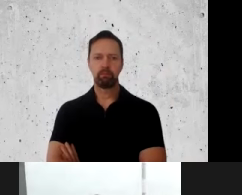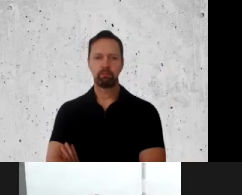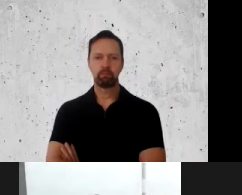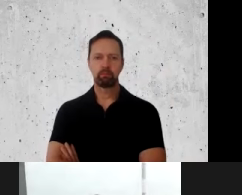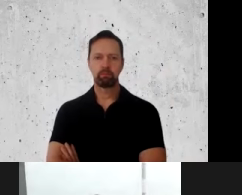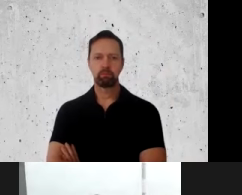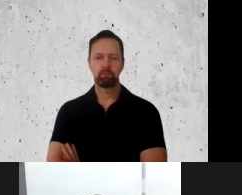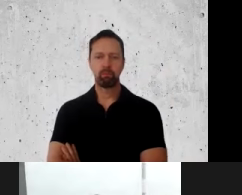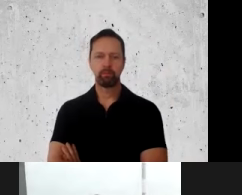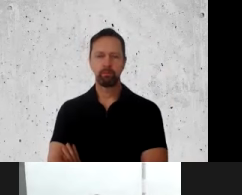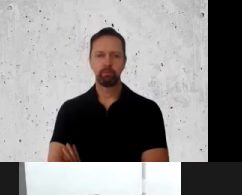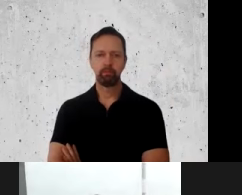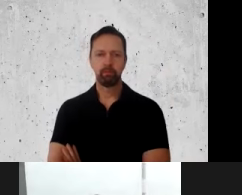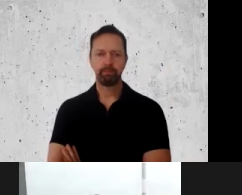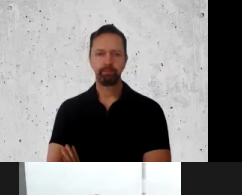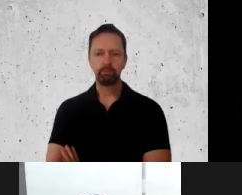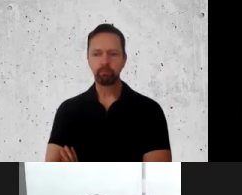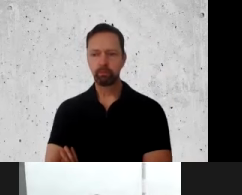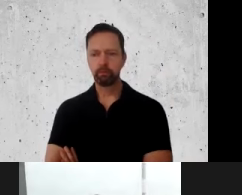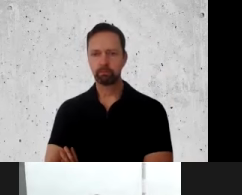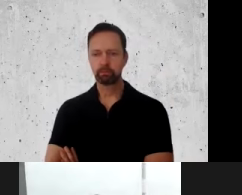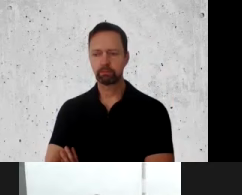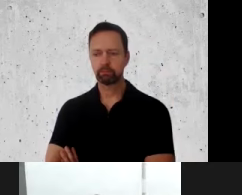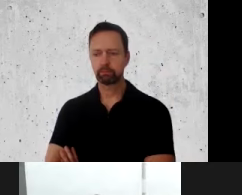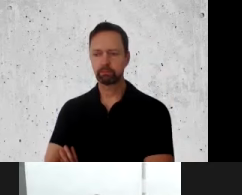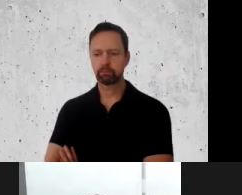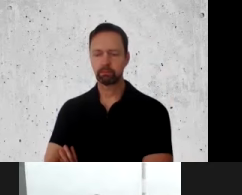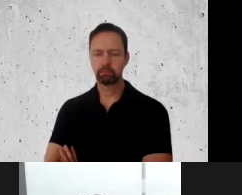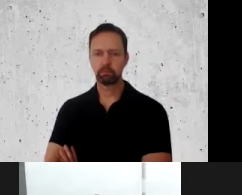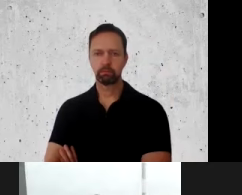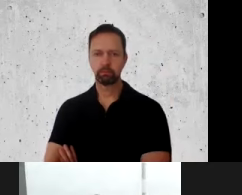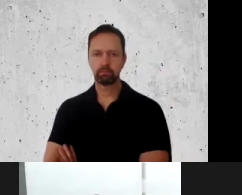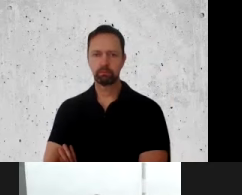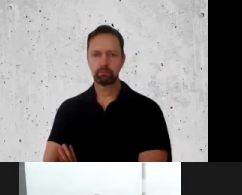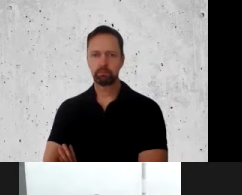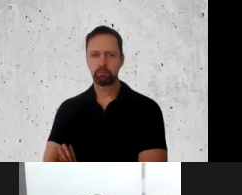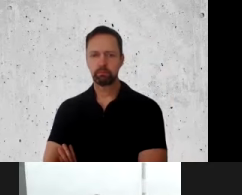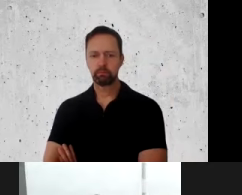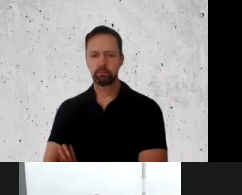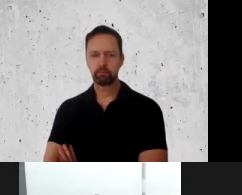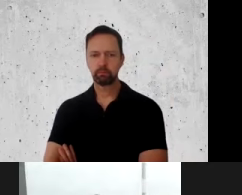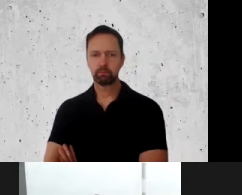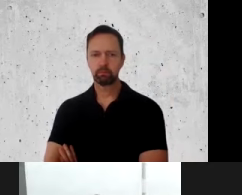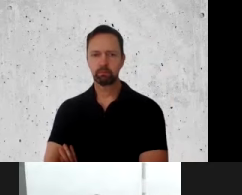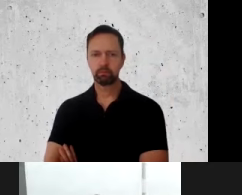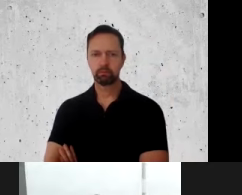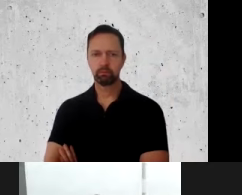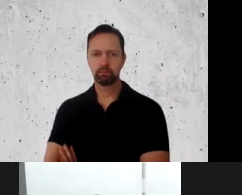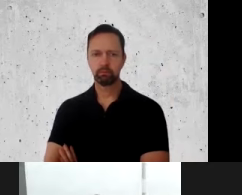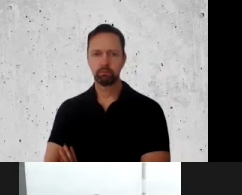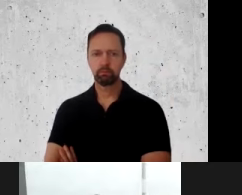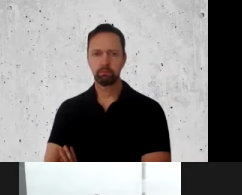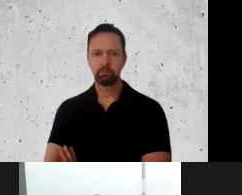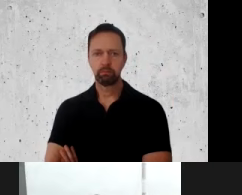a gente ver a medida que, na verdade, é uma medida relativamente ruim, mas é a única medida que a gente tem da recuperação de garantias, essa medida do